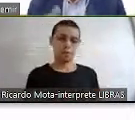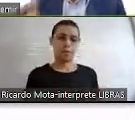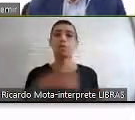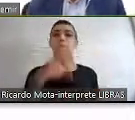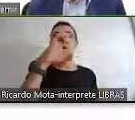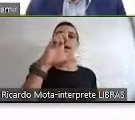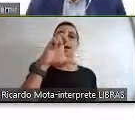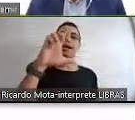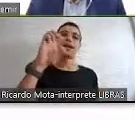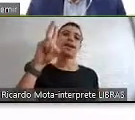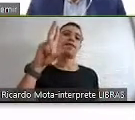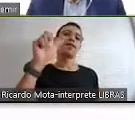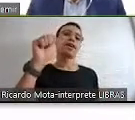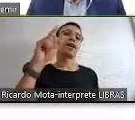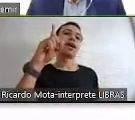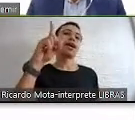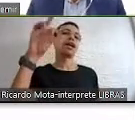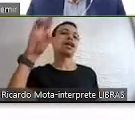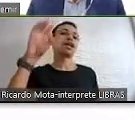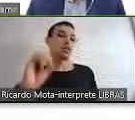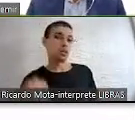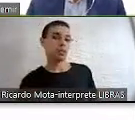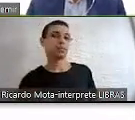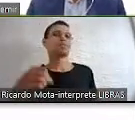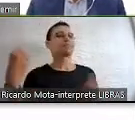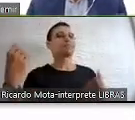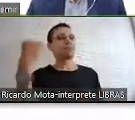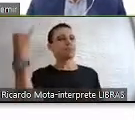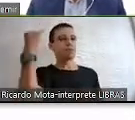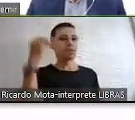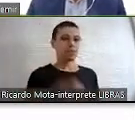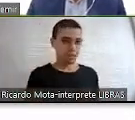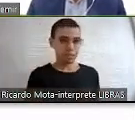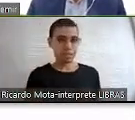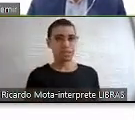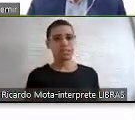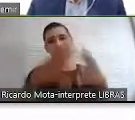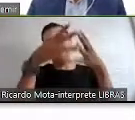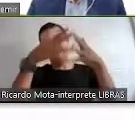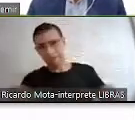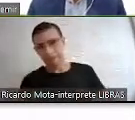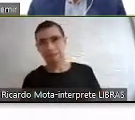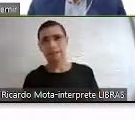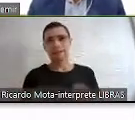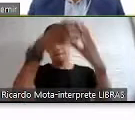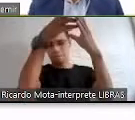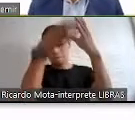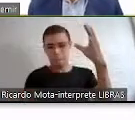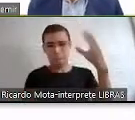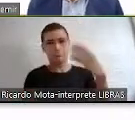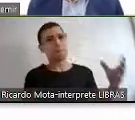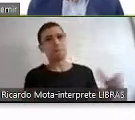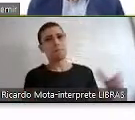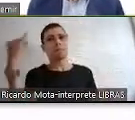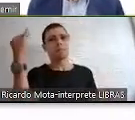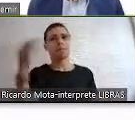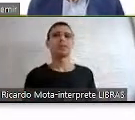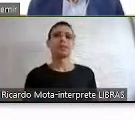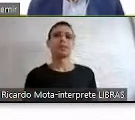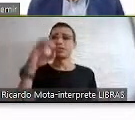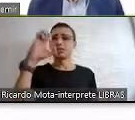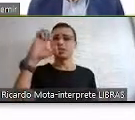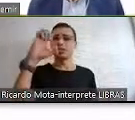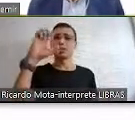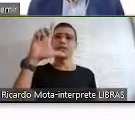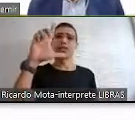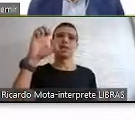Quedas de elevadores, acidentes diversos, né? A importância do RIA, então, é muito importante. Não